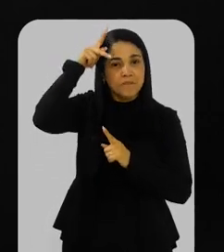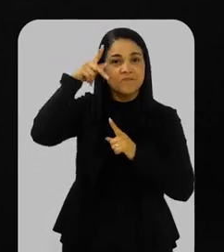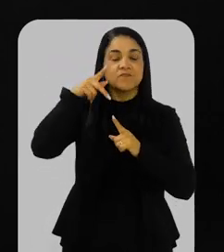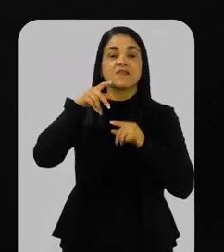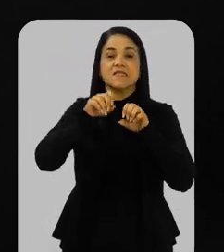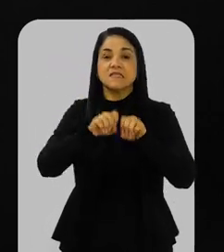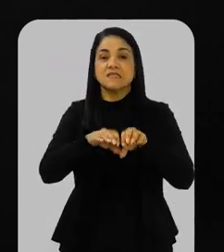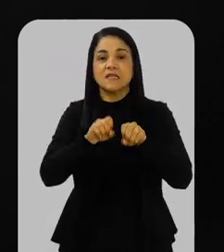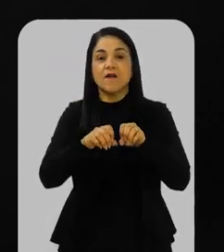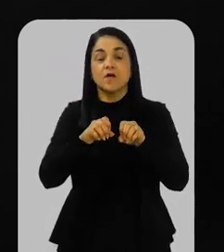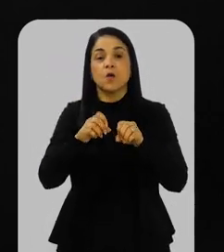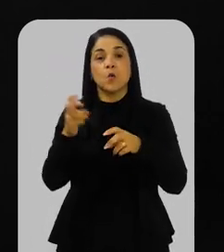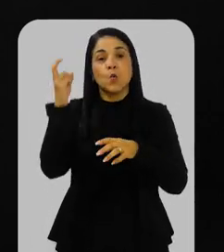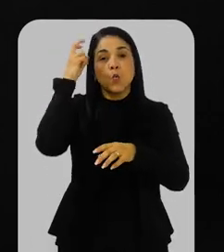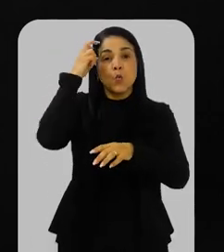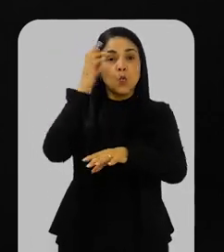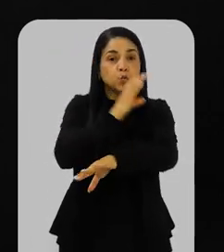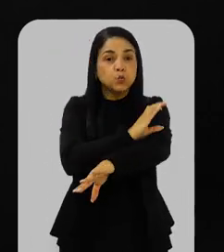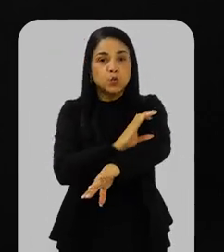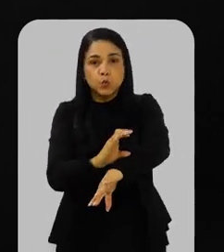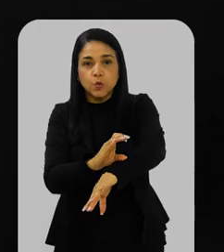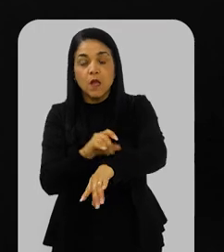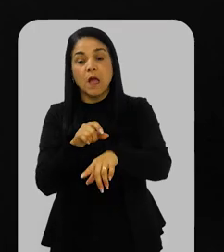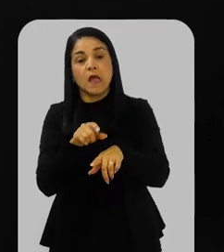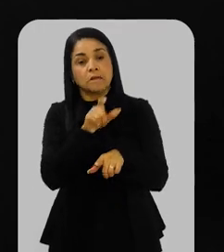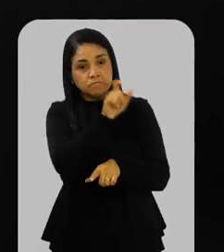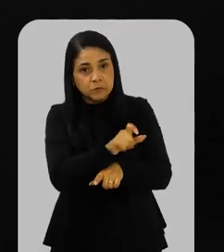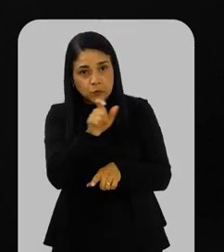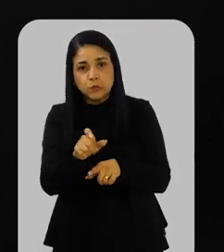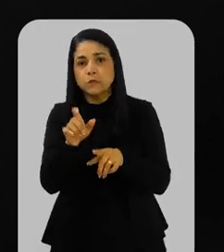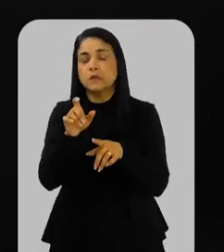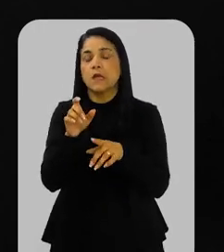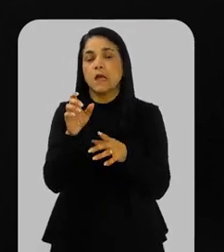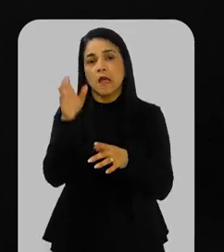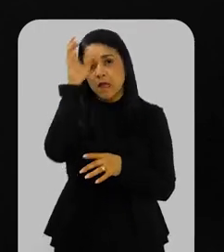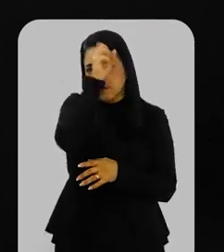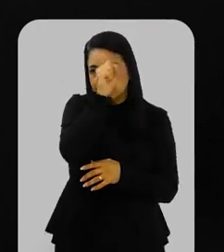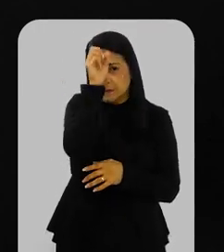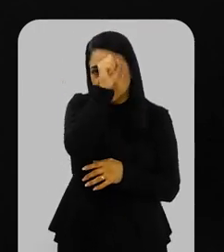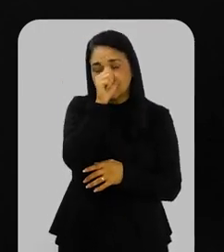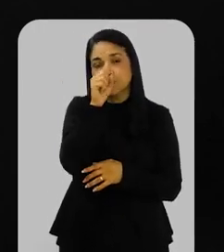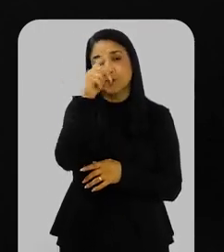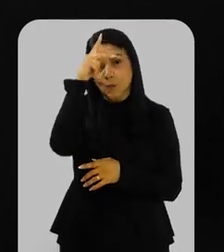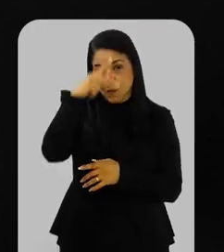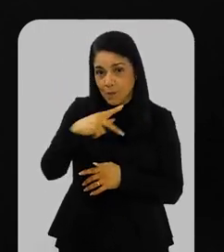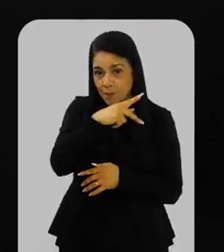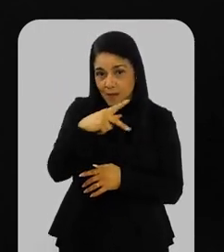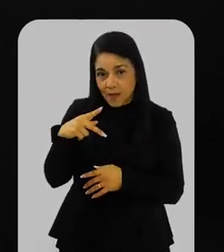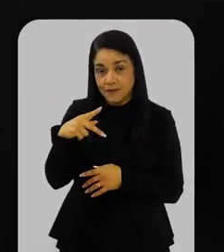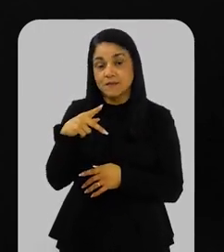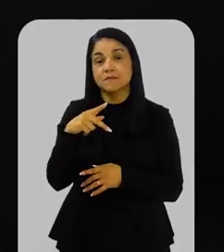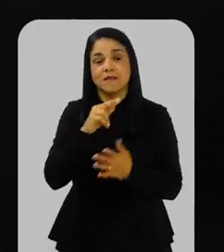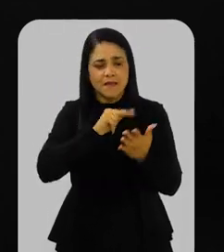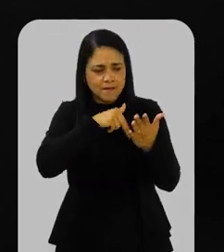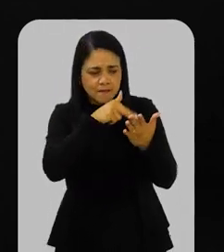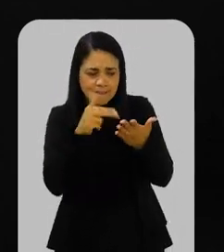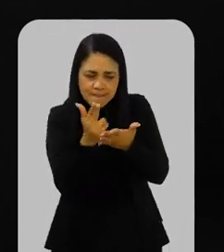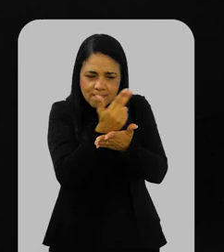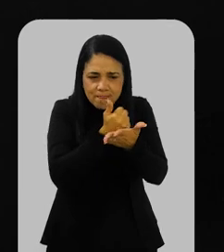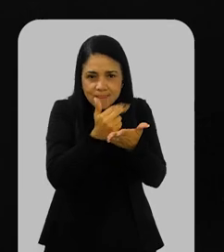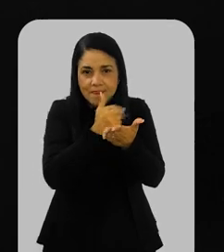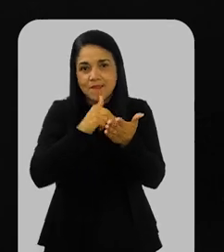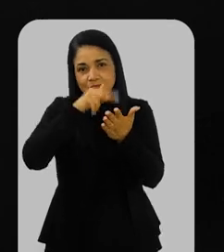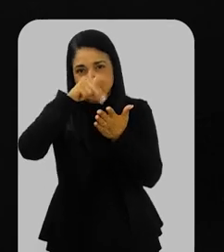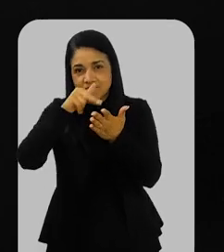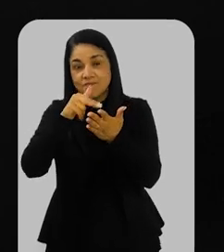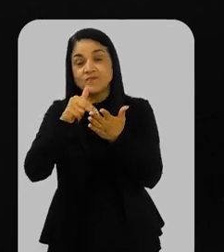a pintura para algumas pessoas. Então, muitos deles aprenderam com o irmão Miguel a desenhar, a pintar e